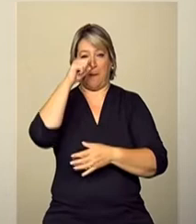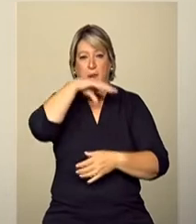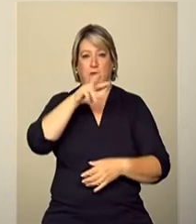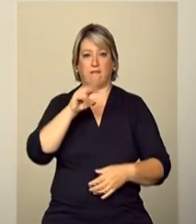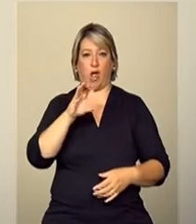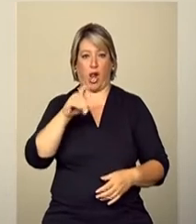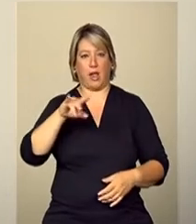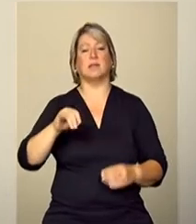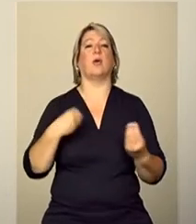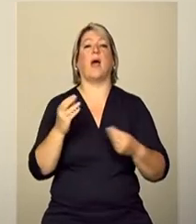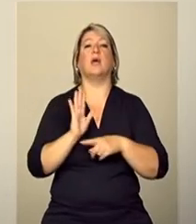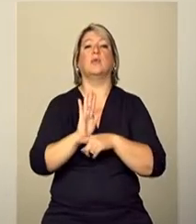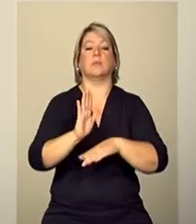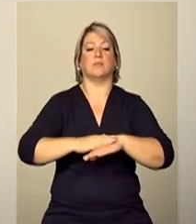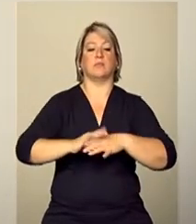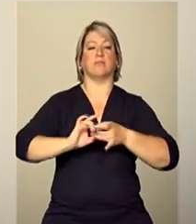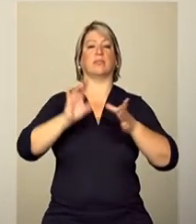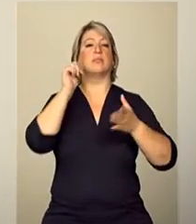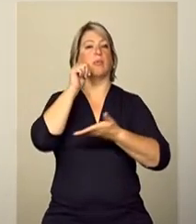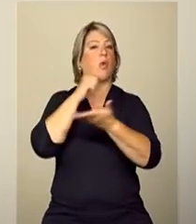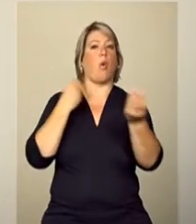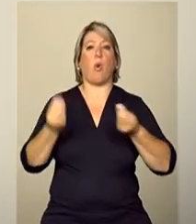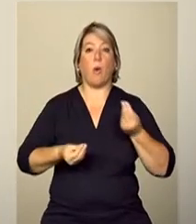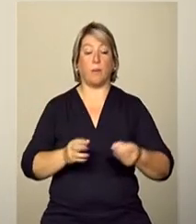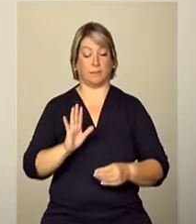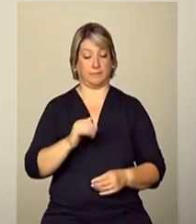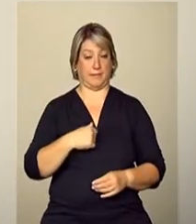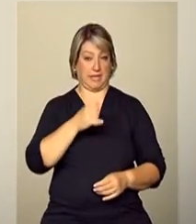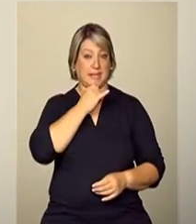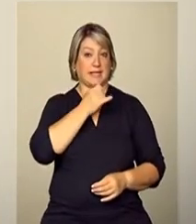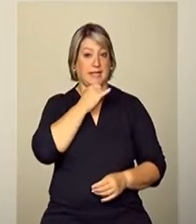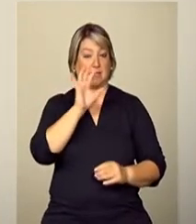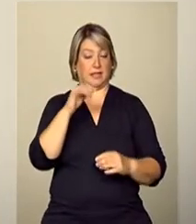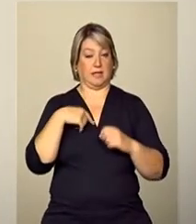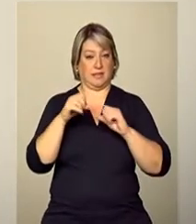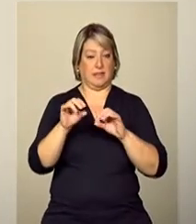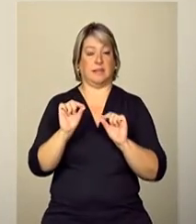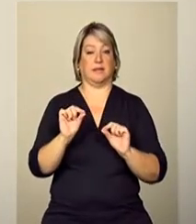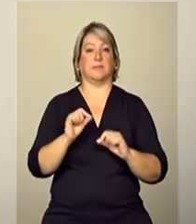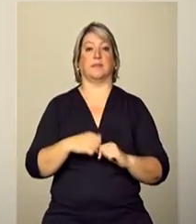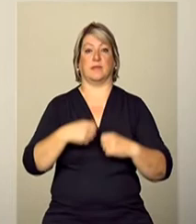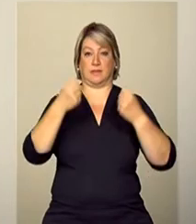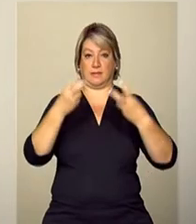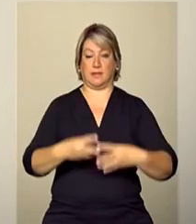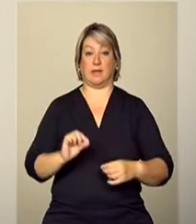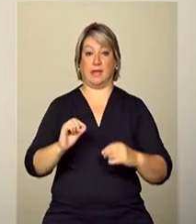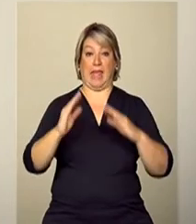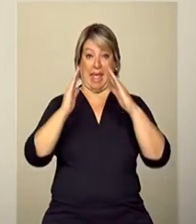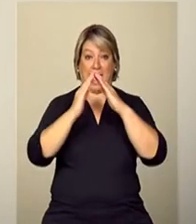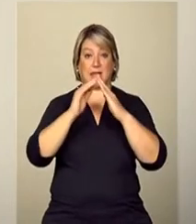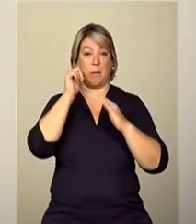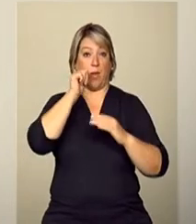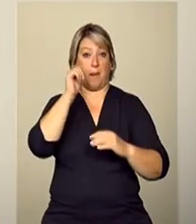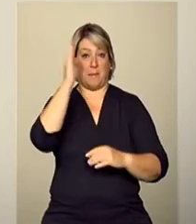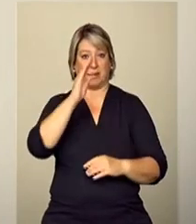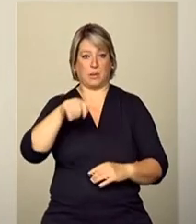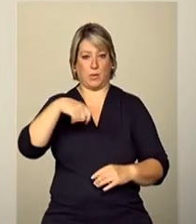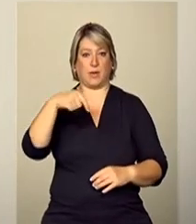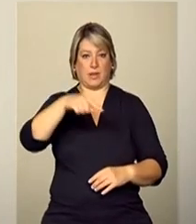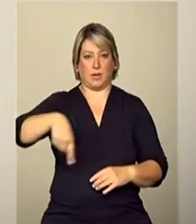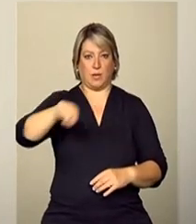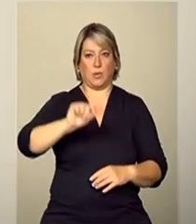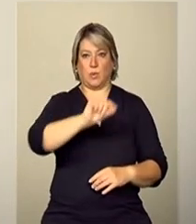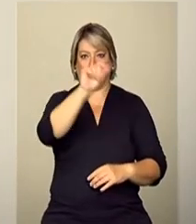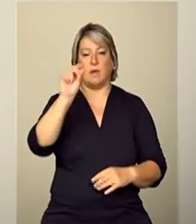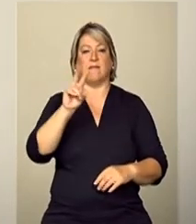não é e olha Luciana eu vou te dar um exemplo nas Casas da mulher brasileira nós vamos oferecer